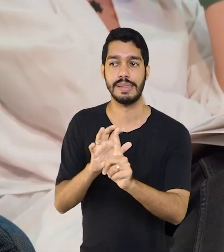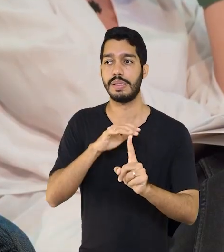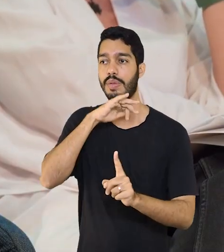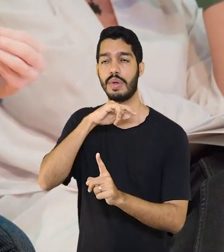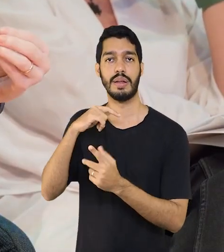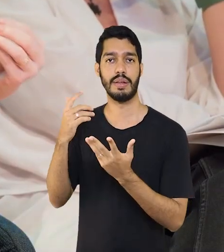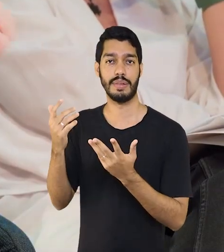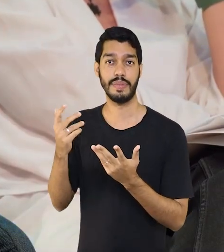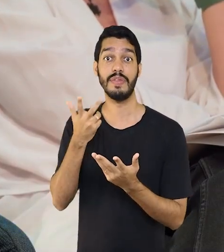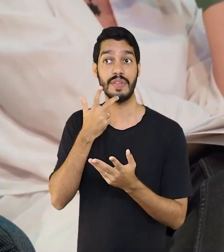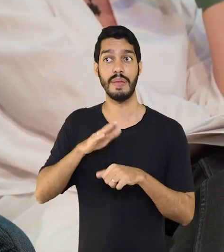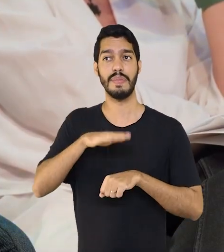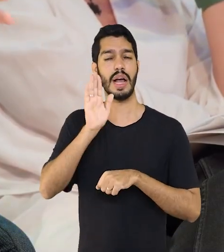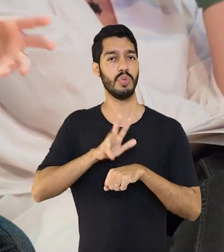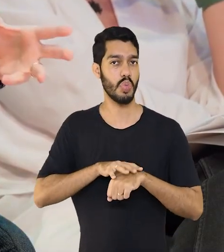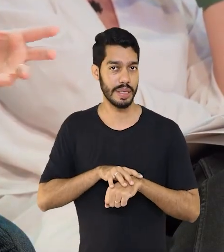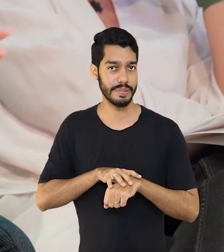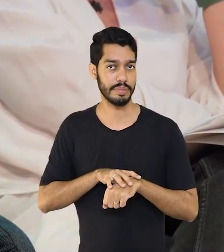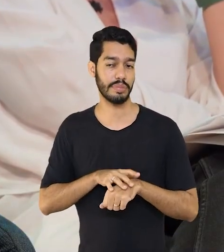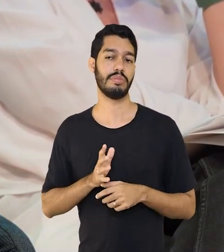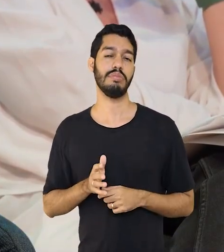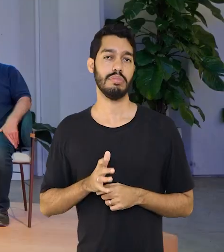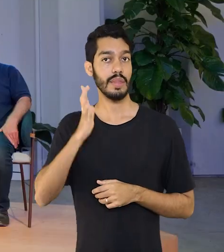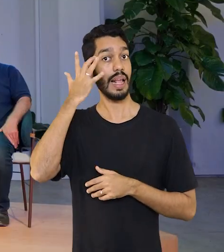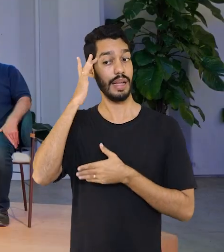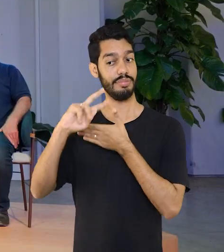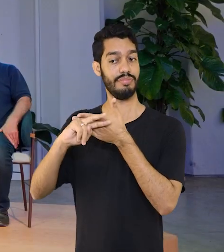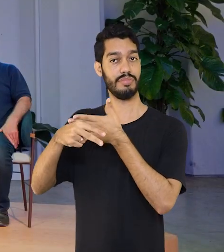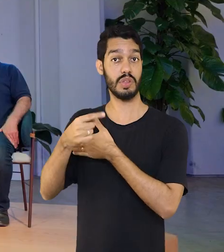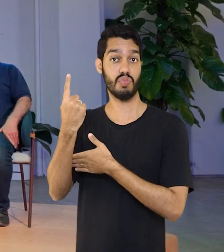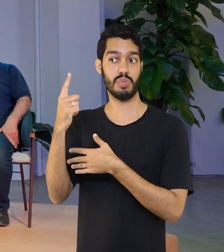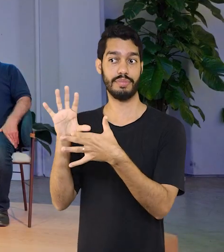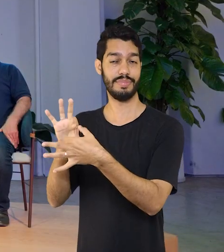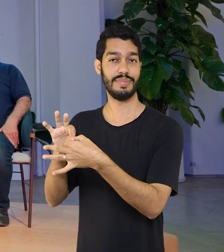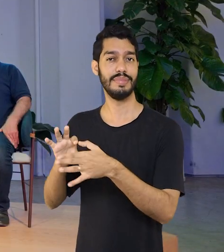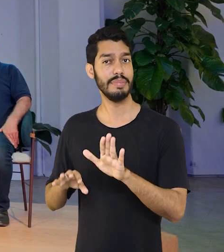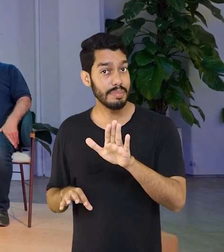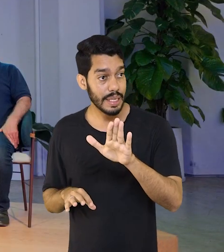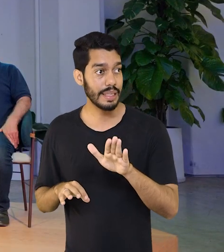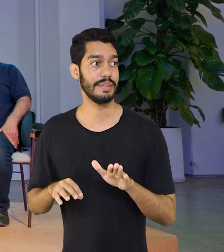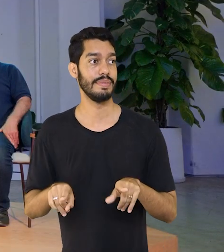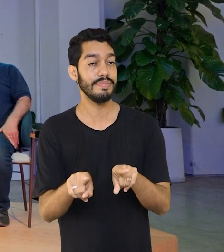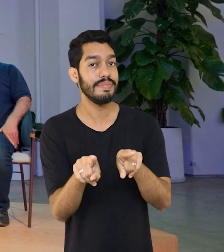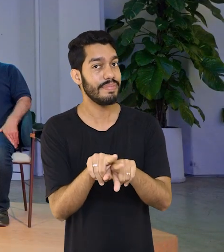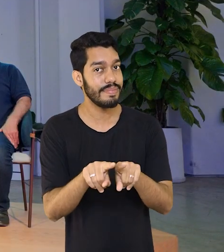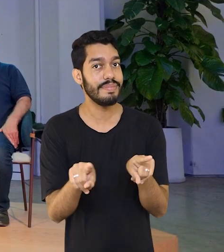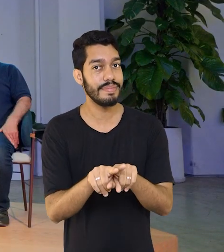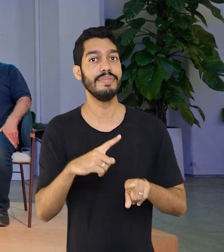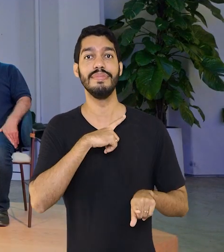está completamente associado com o aumento do número de casos dessas doenças. Mas o que está acontecendo é que a gente tem